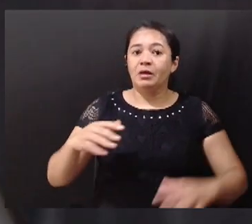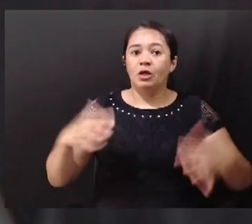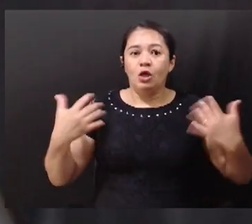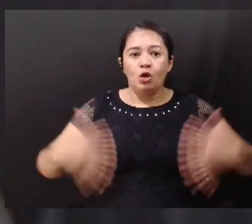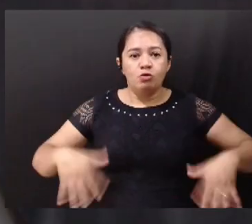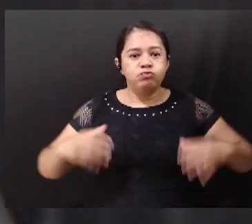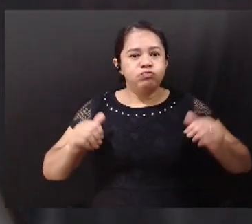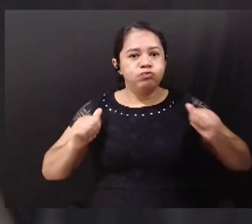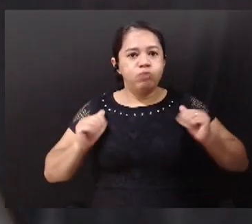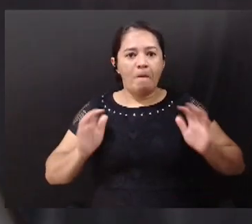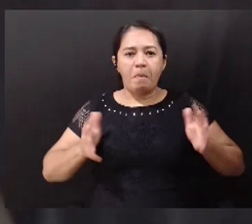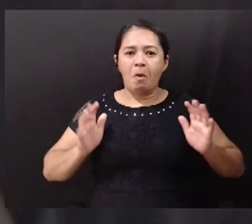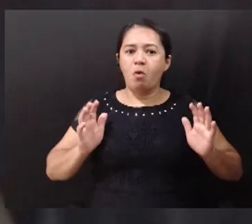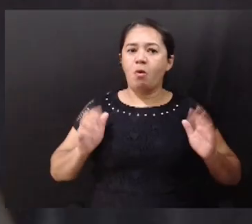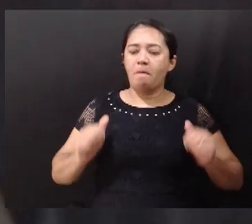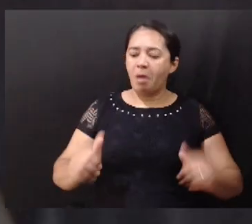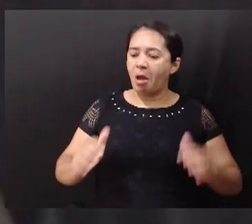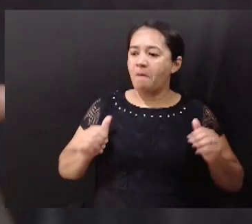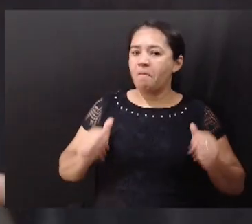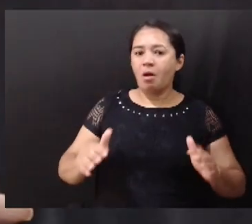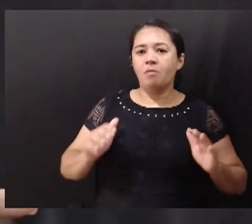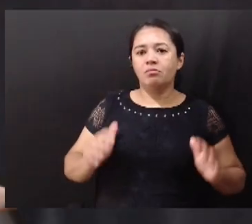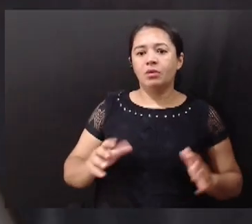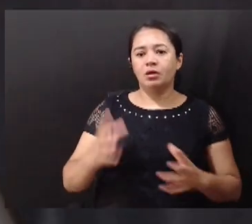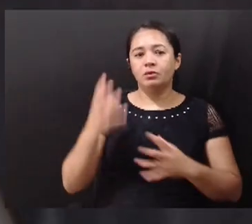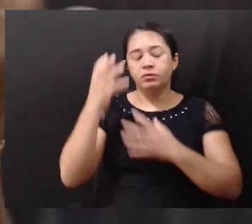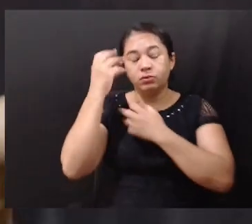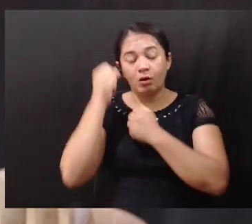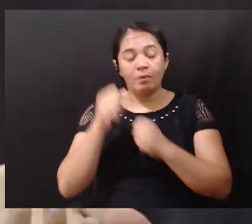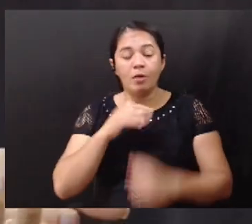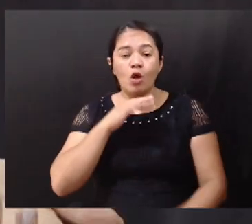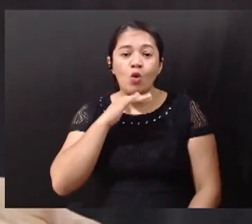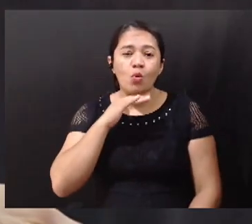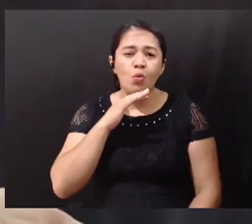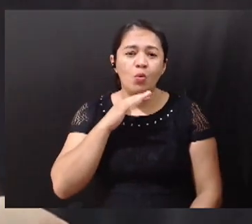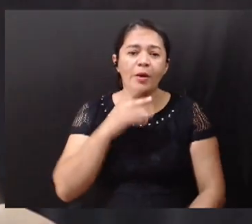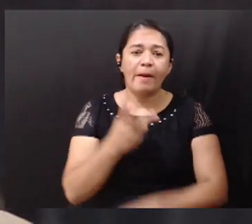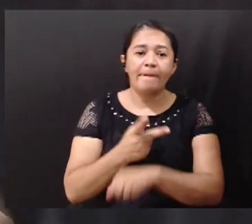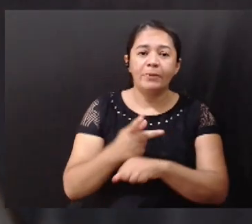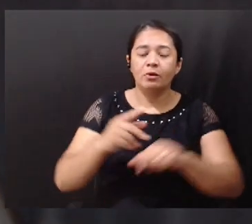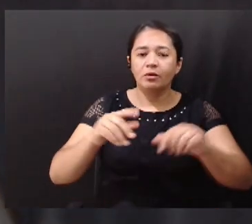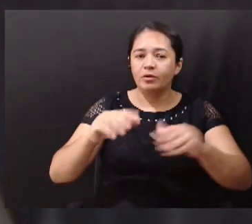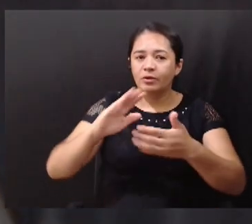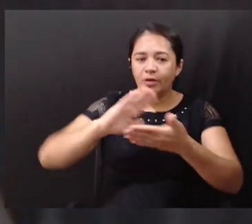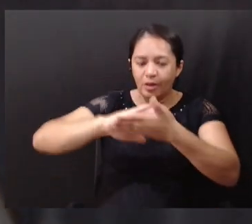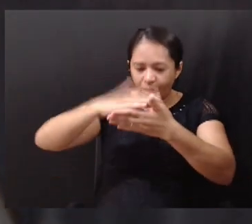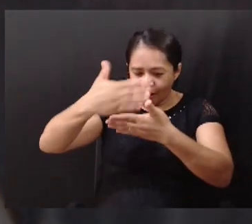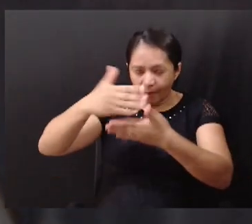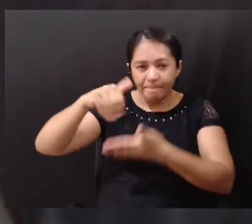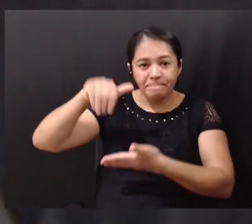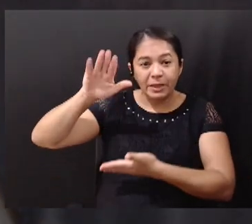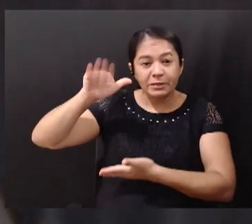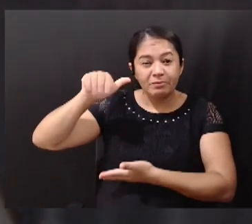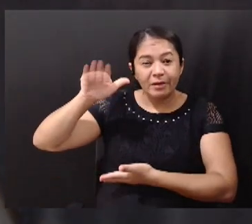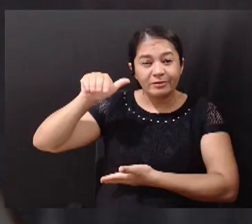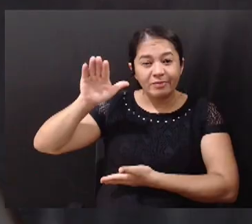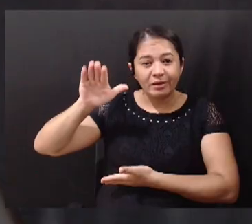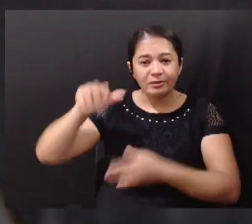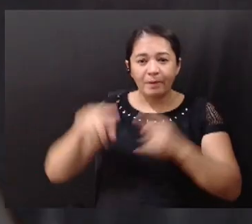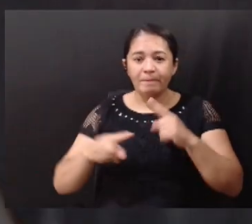dormir pior, ela vai procurar as telas, muito mais telas, né, por não ter